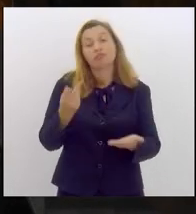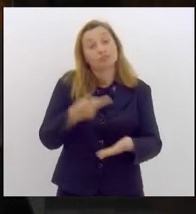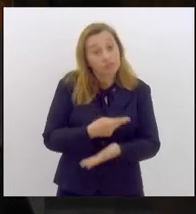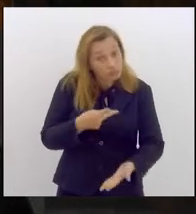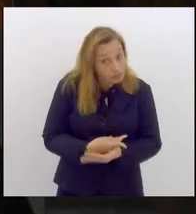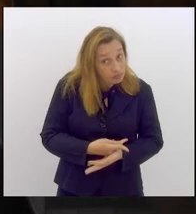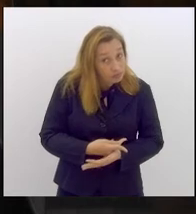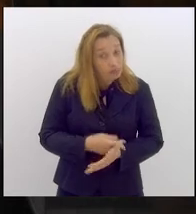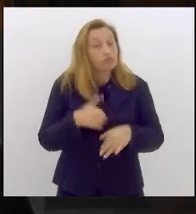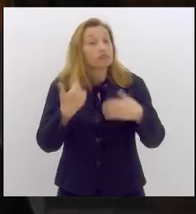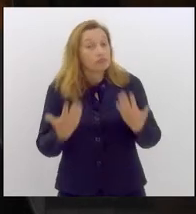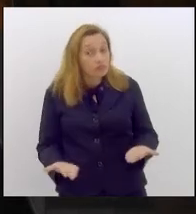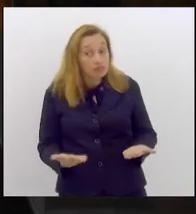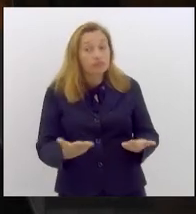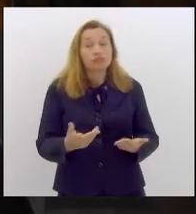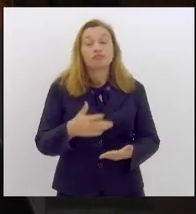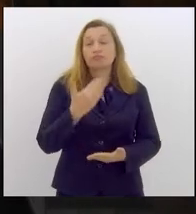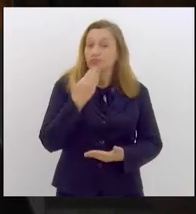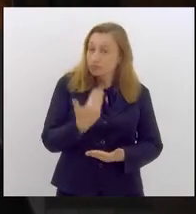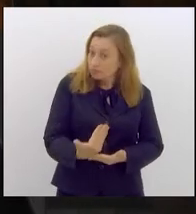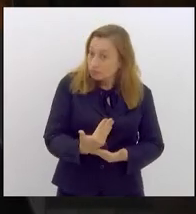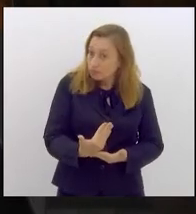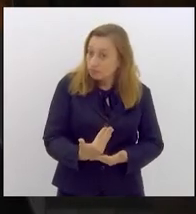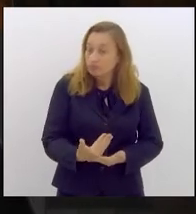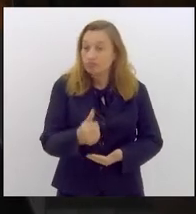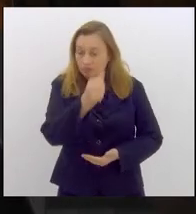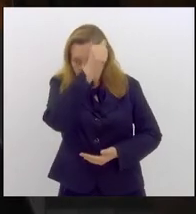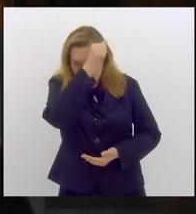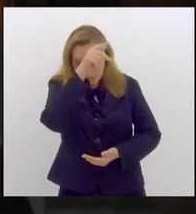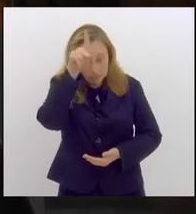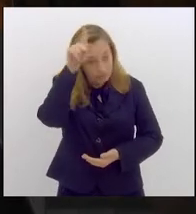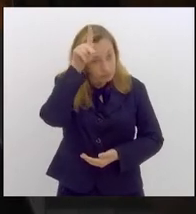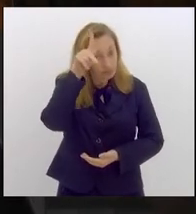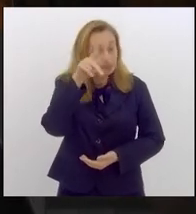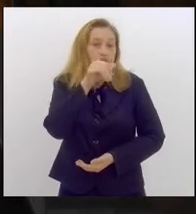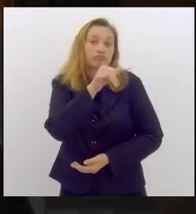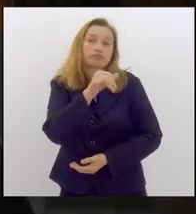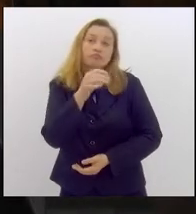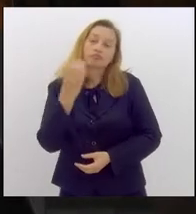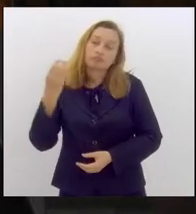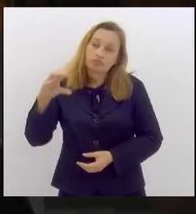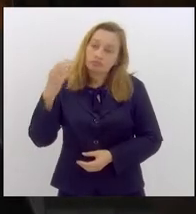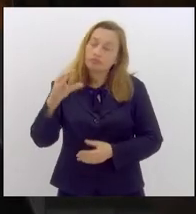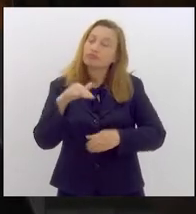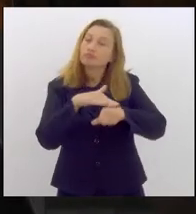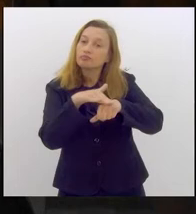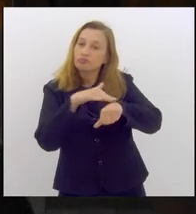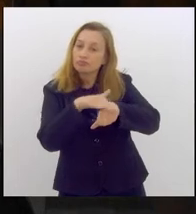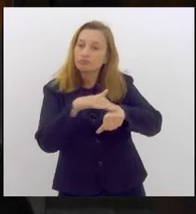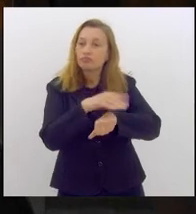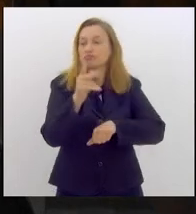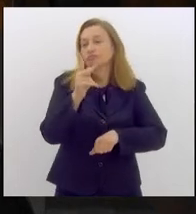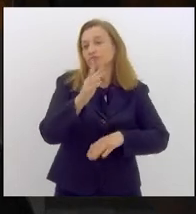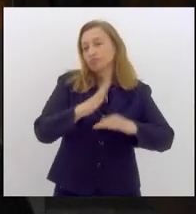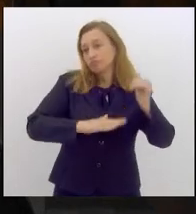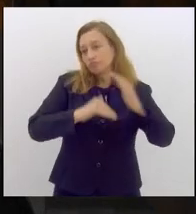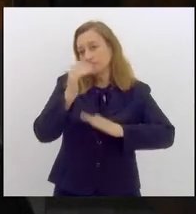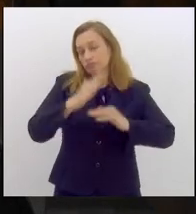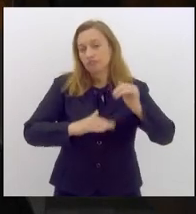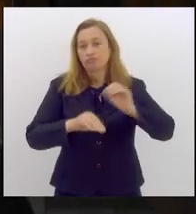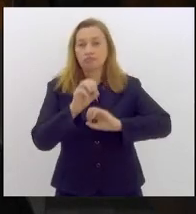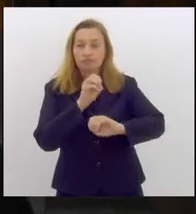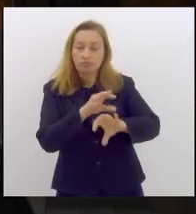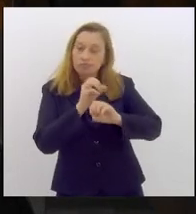covardia. Então fica aqui o nosso apelo à Prefeitura de Niterói, que dialogue com os profissionais de educação, que